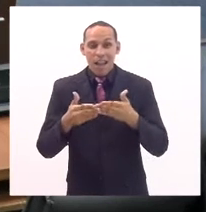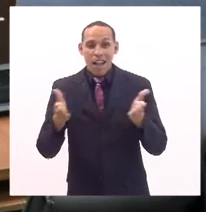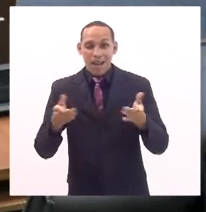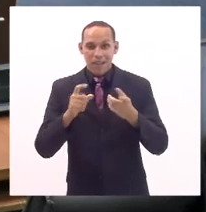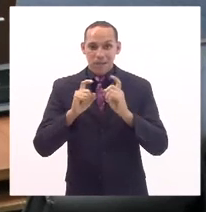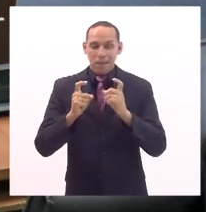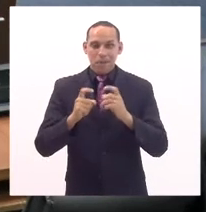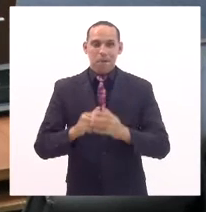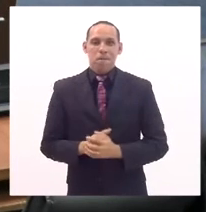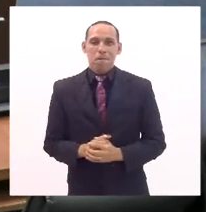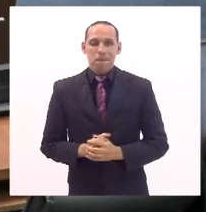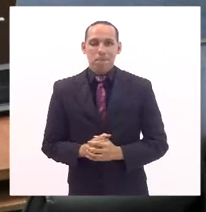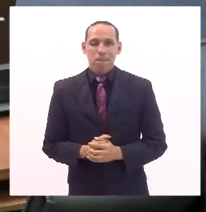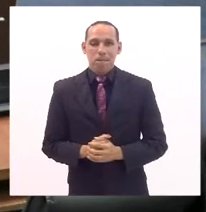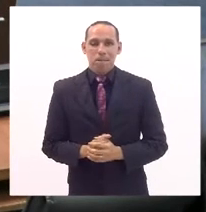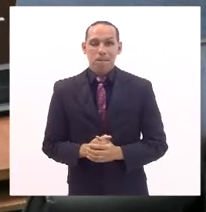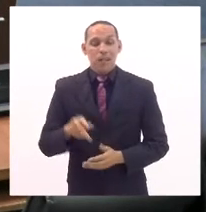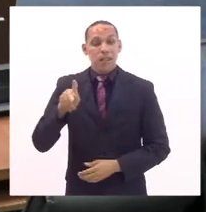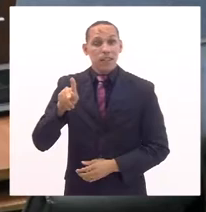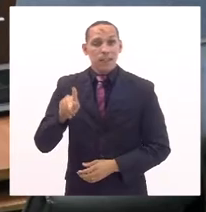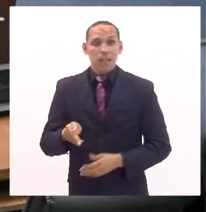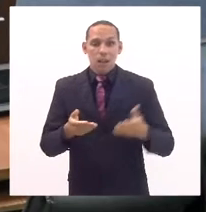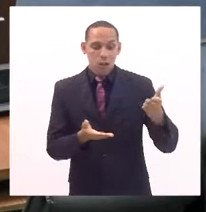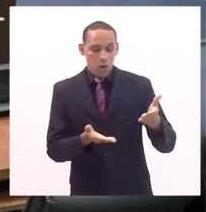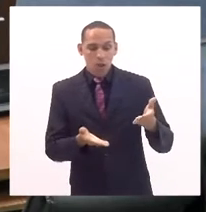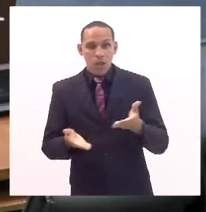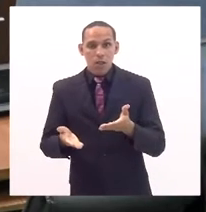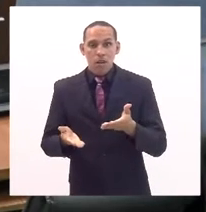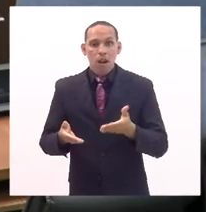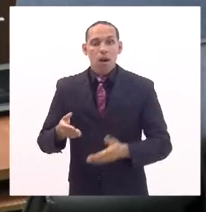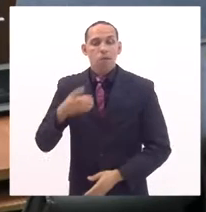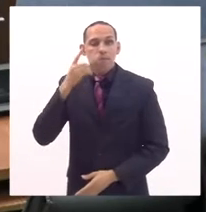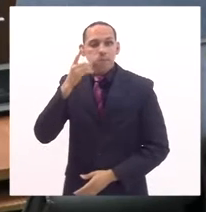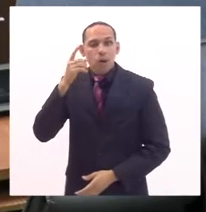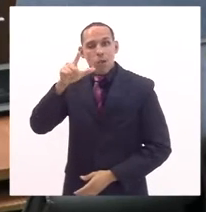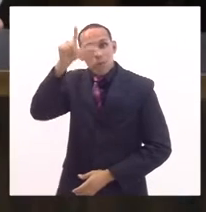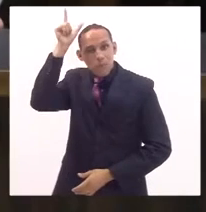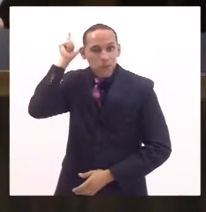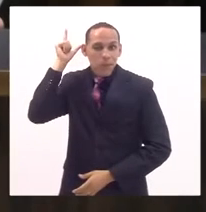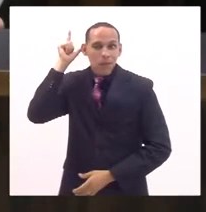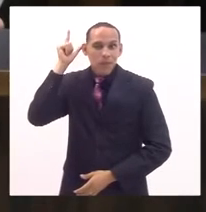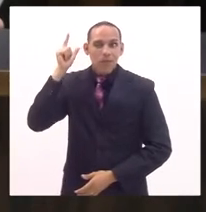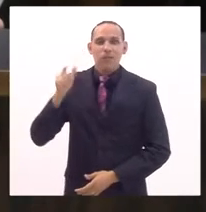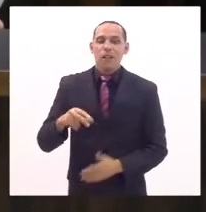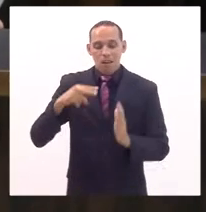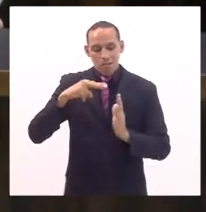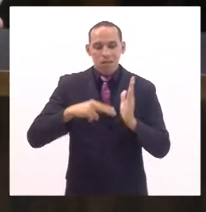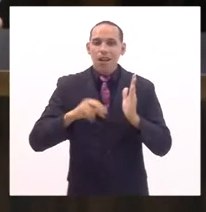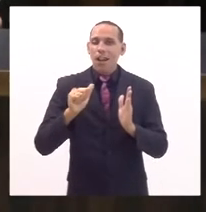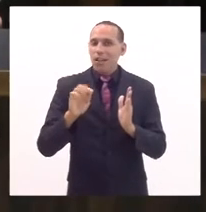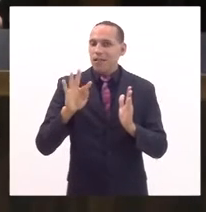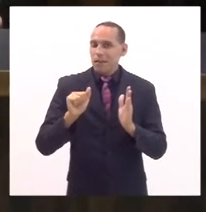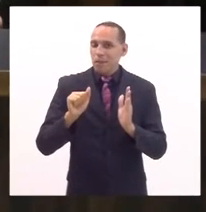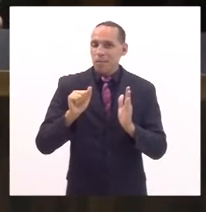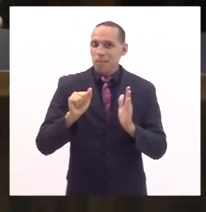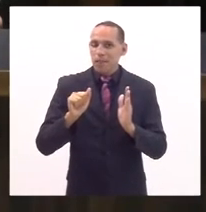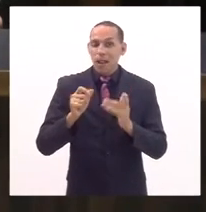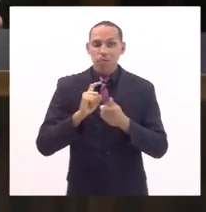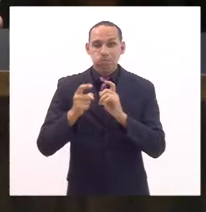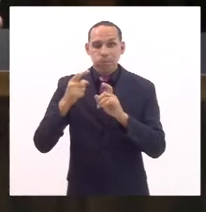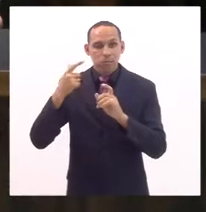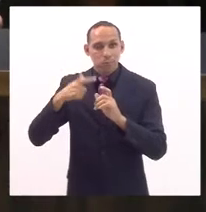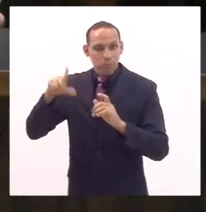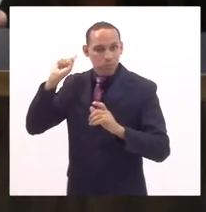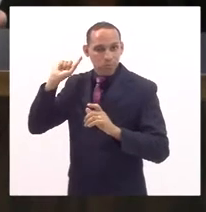aberta a sessão a presidência convida o senhor Deputado Luiz Paulo para fazer a leitura da ata da sessão